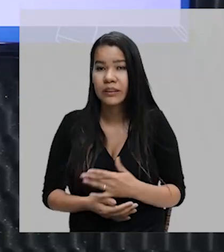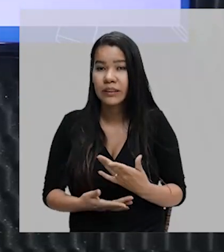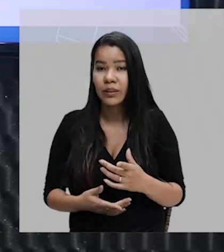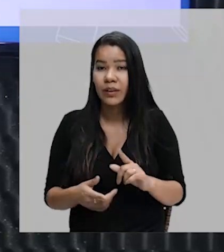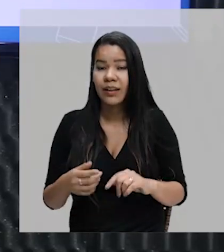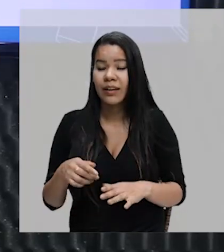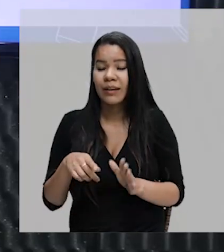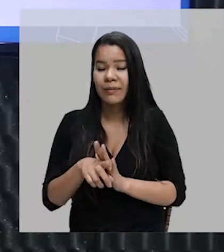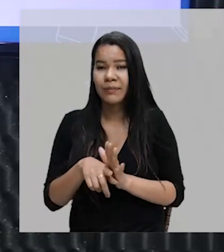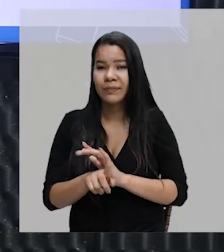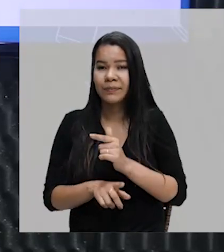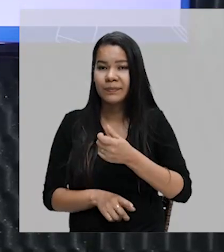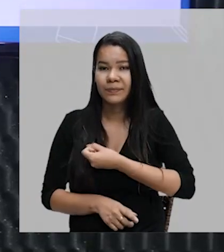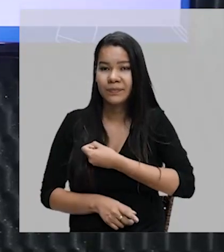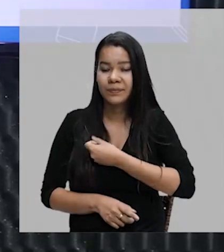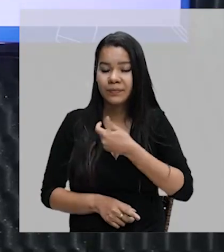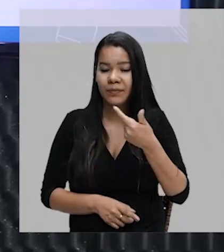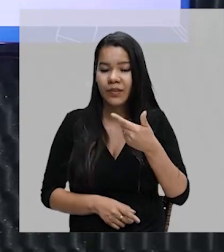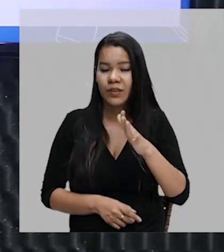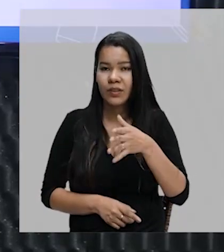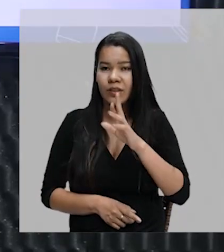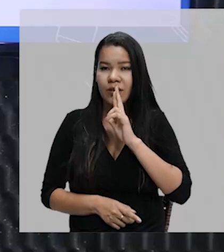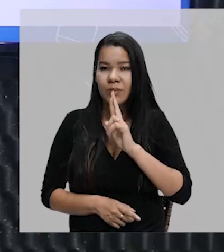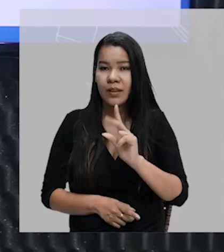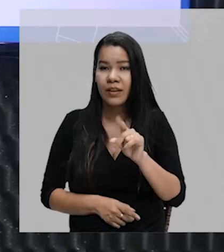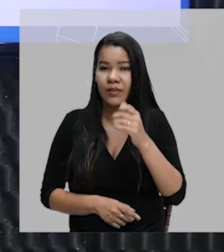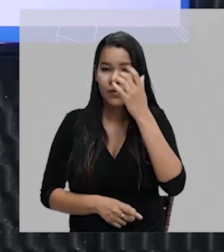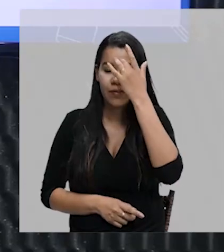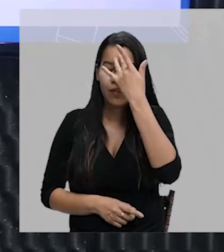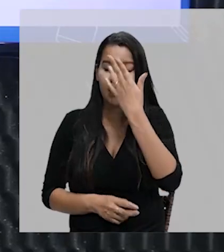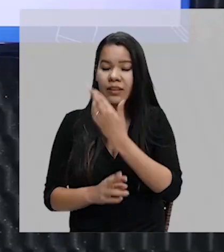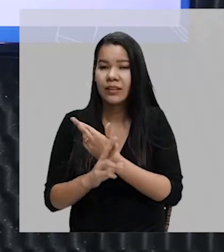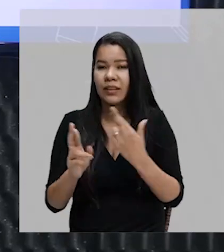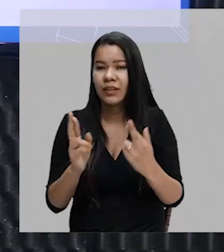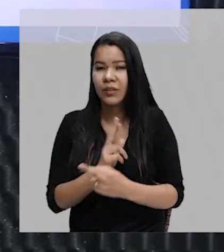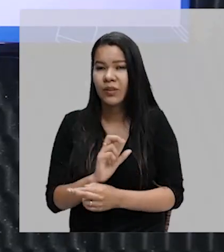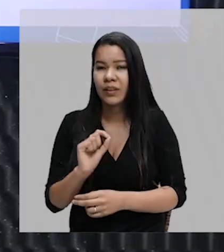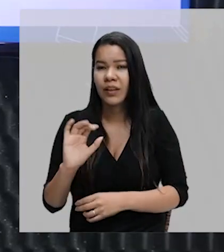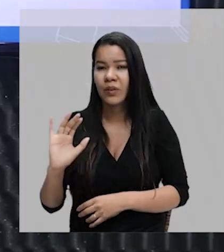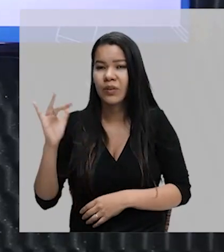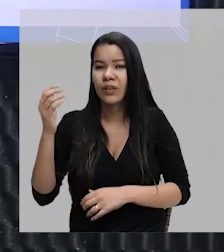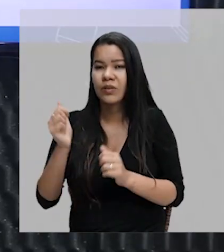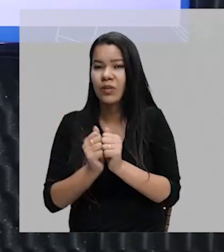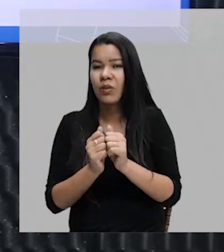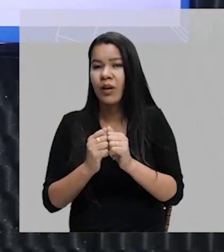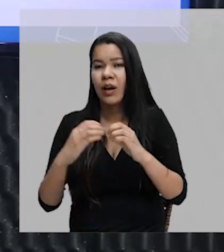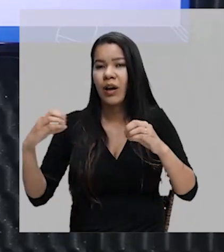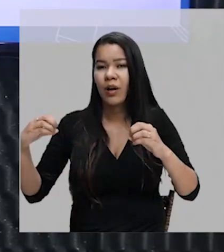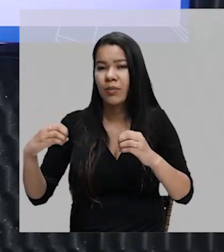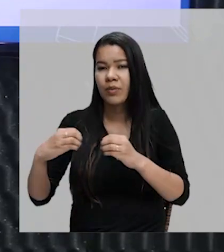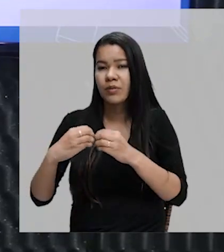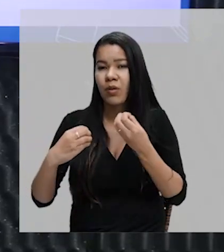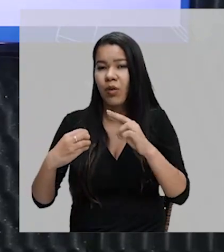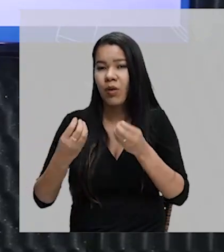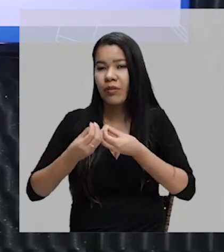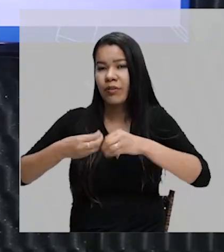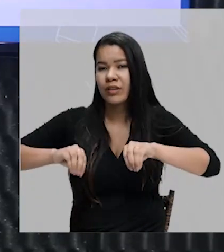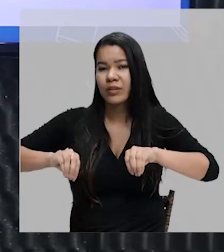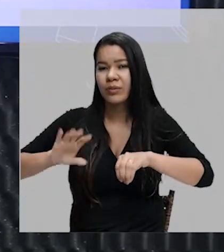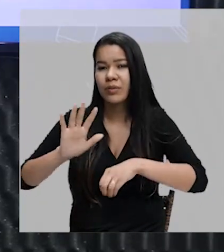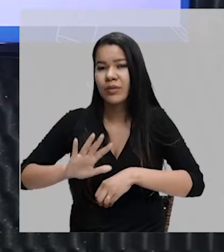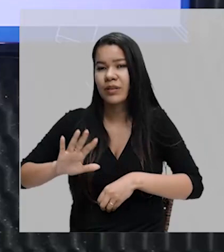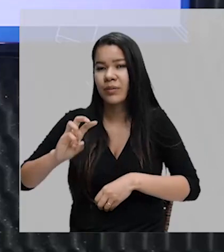respondida, né? Bem facinho. Essas relações que acontecem aí com a aproximação e o afastamento desses